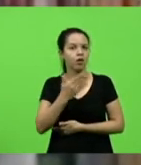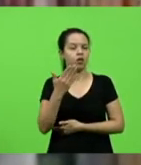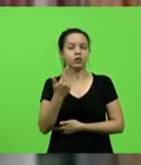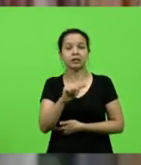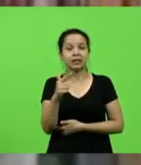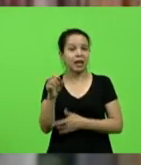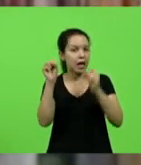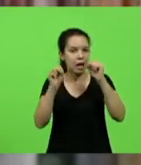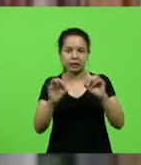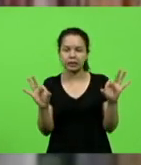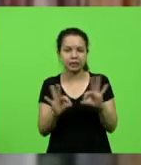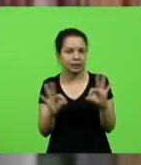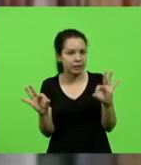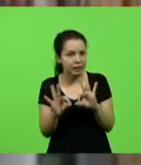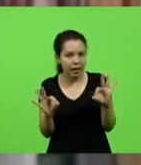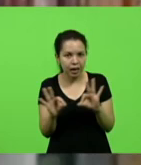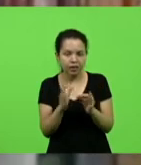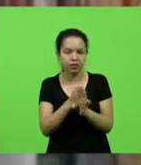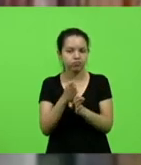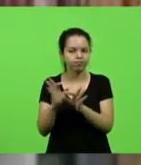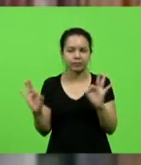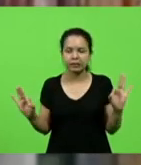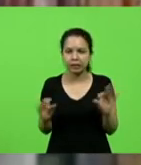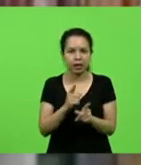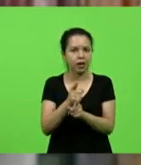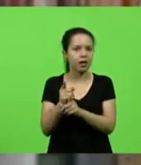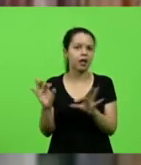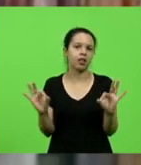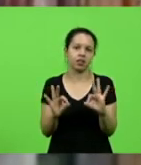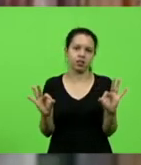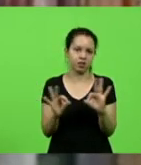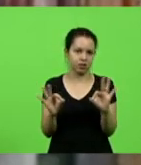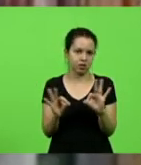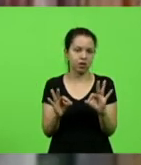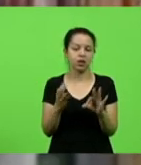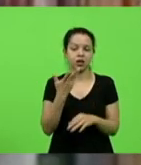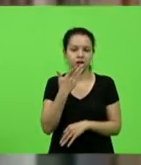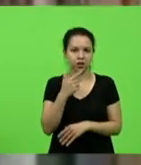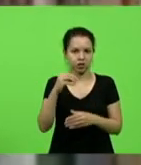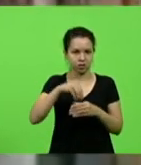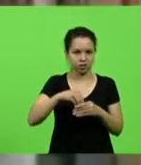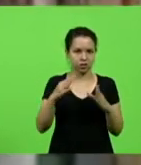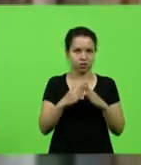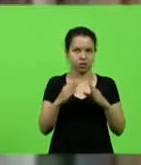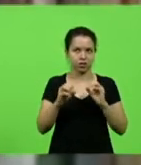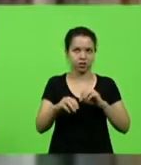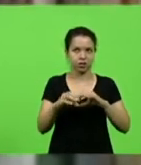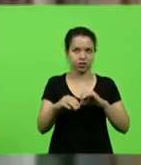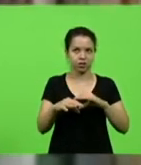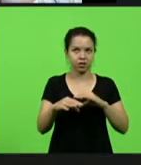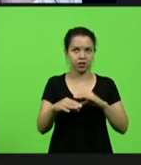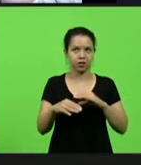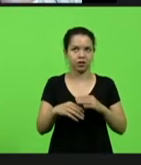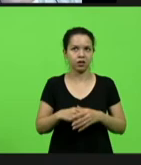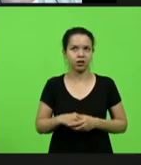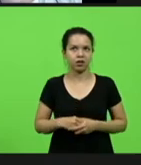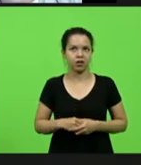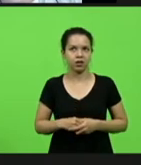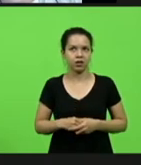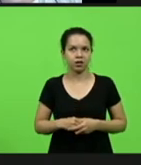indício, absolutamente nenhuma comprovação de que as crianças educadas em casa... Já deu 6 minutos, deputada Ana, mais 1 minuto para